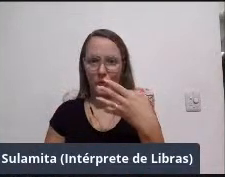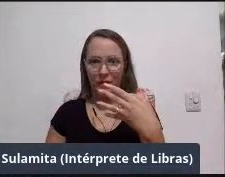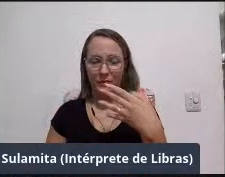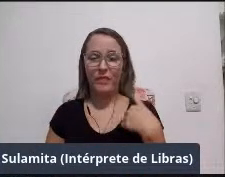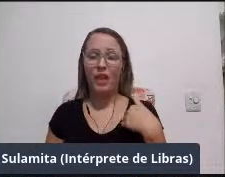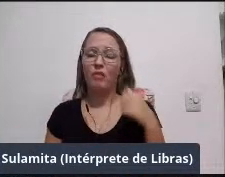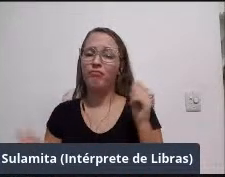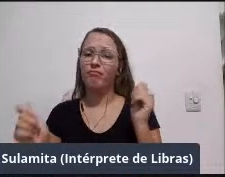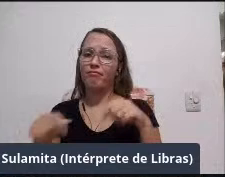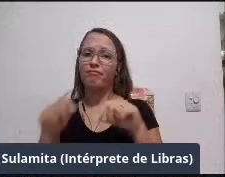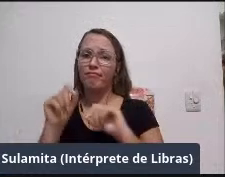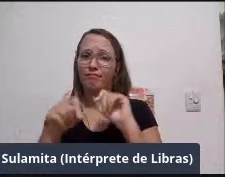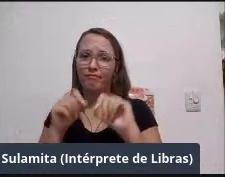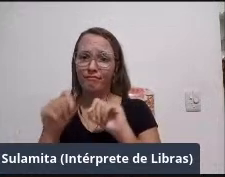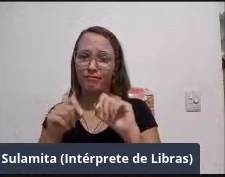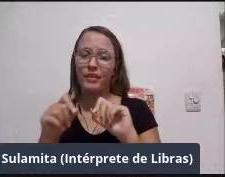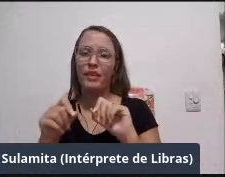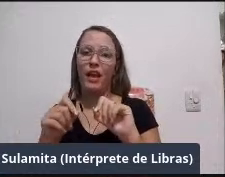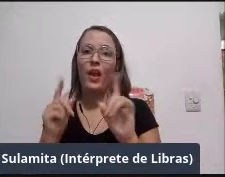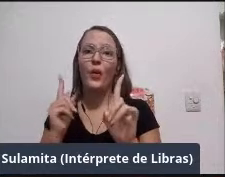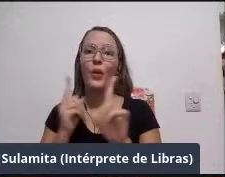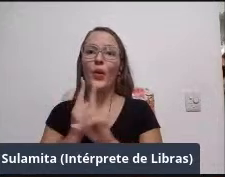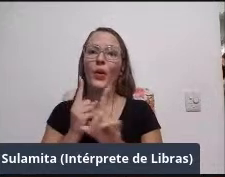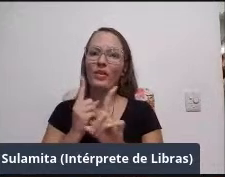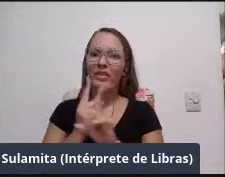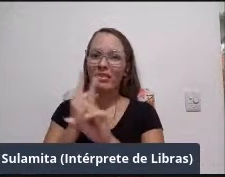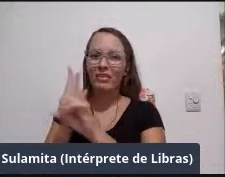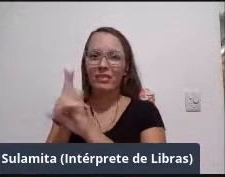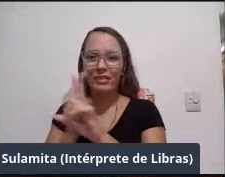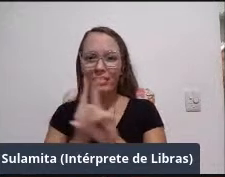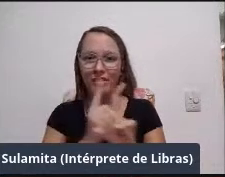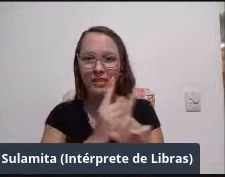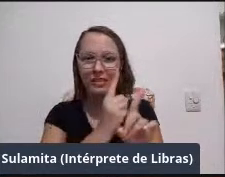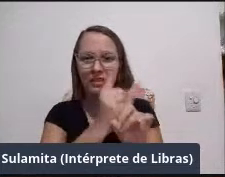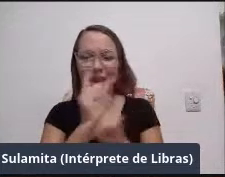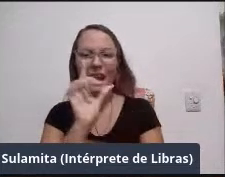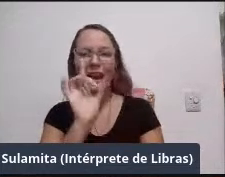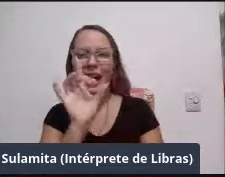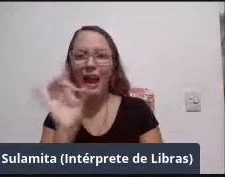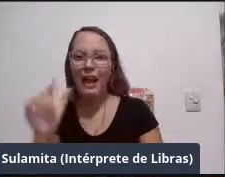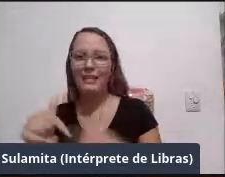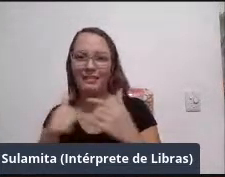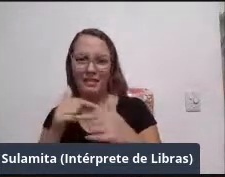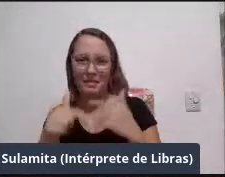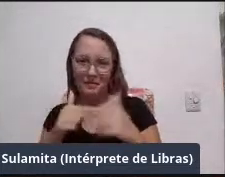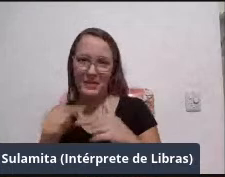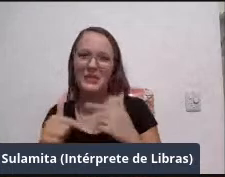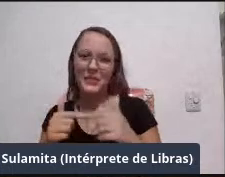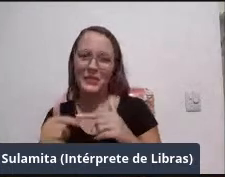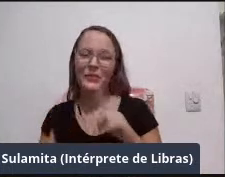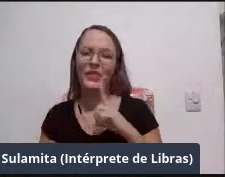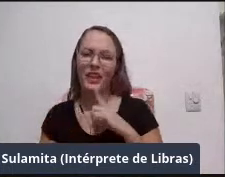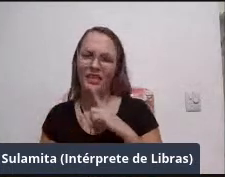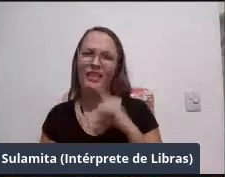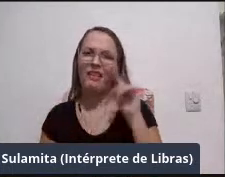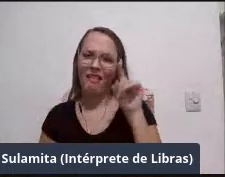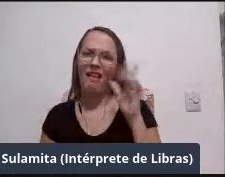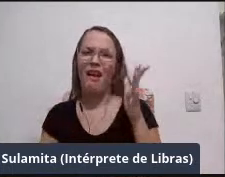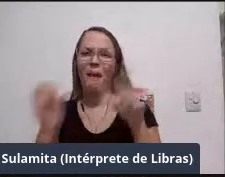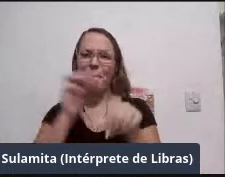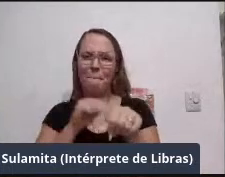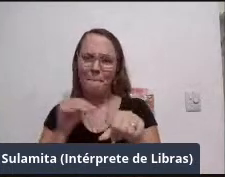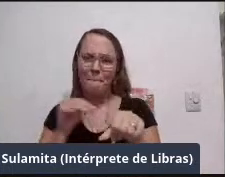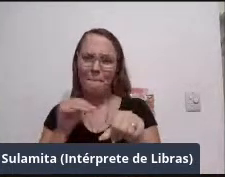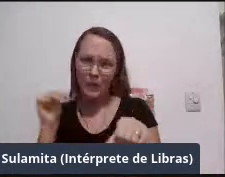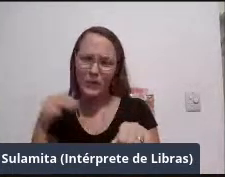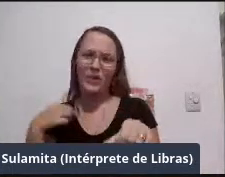encontrar cada trabalho. Aí tem lá uma metodologia que eu fiz, né, junto com as minhas alunas, então alunas, hoje já tem uma que é doutora, né, que